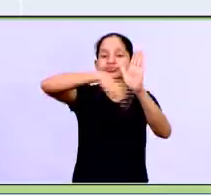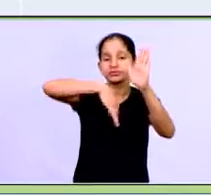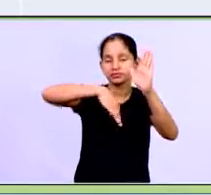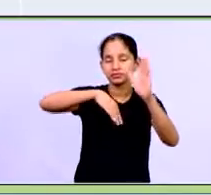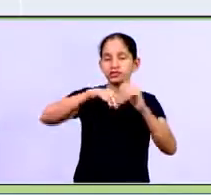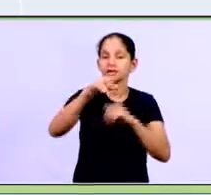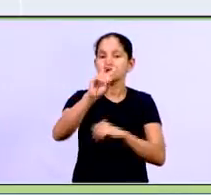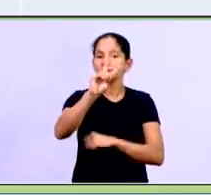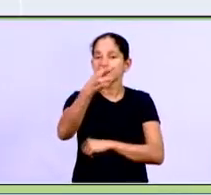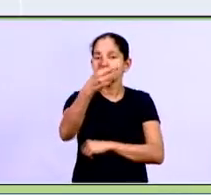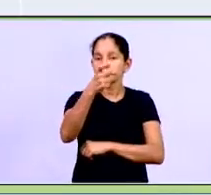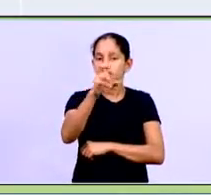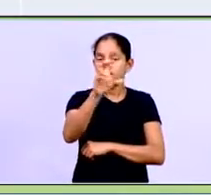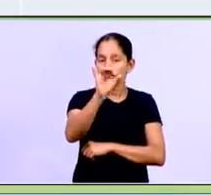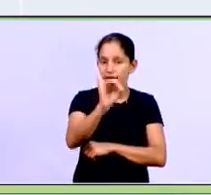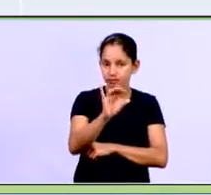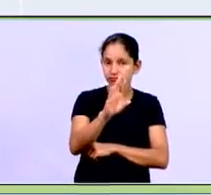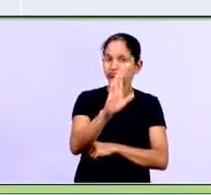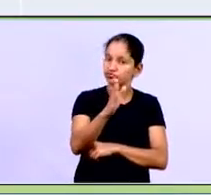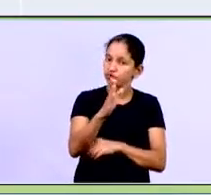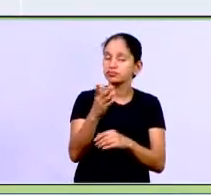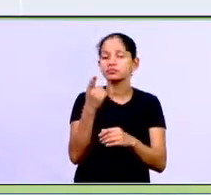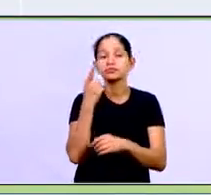2.500. Então só estou devendo agora